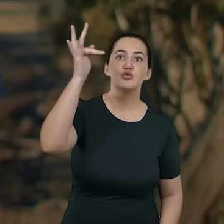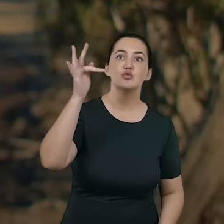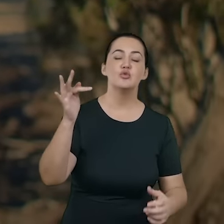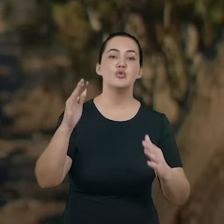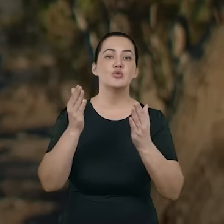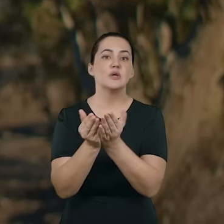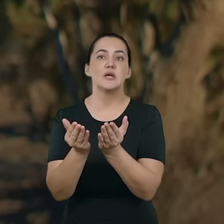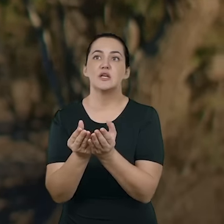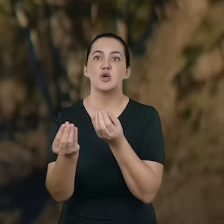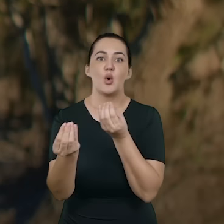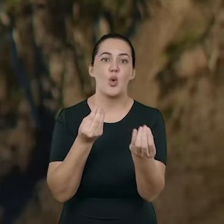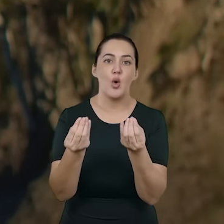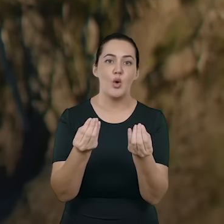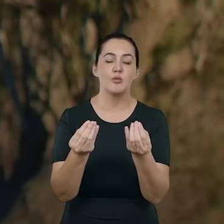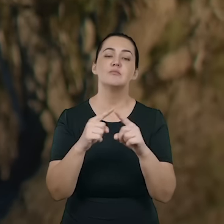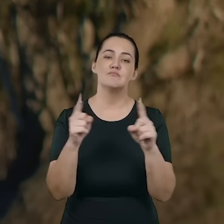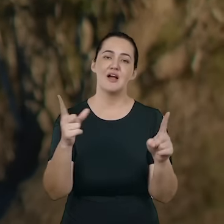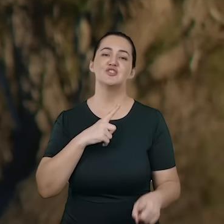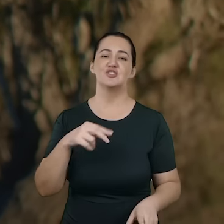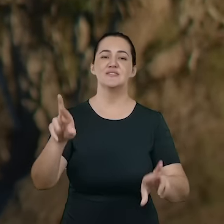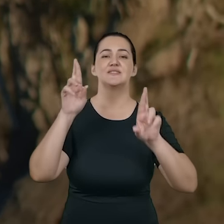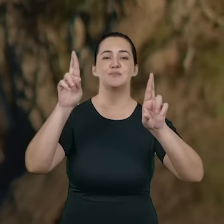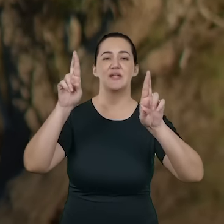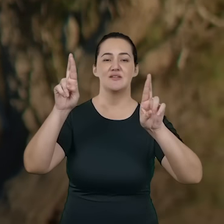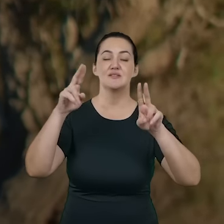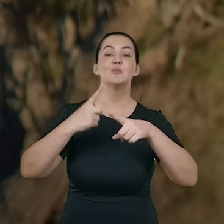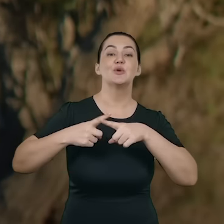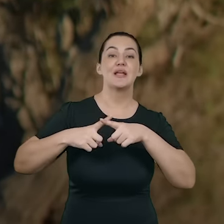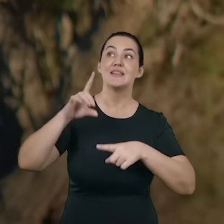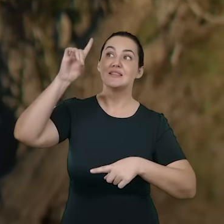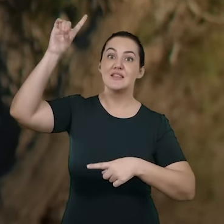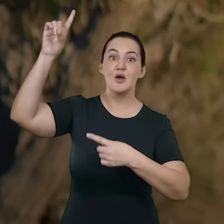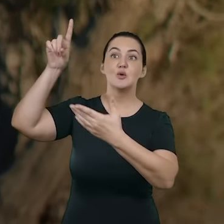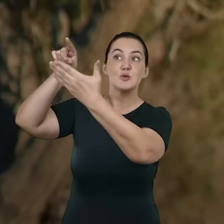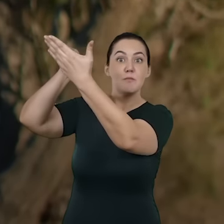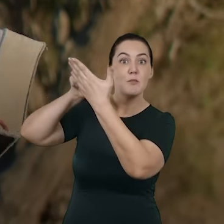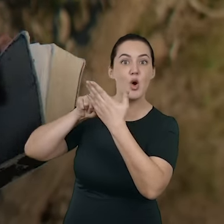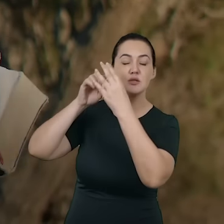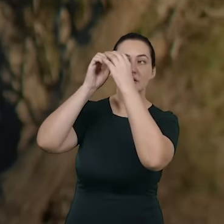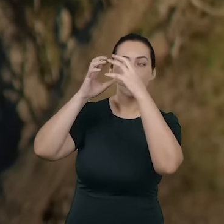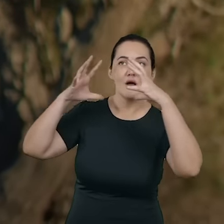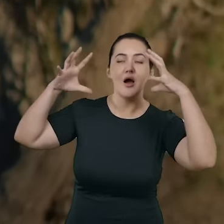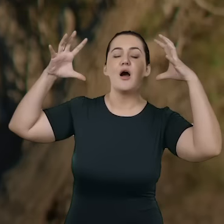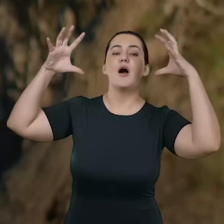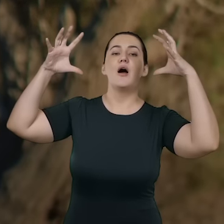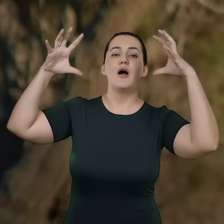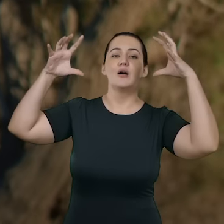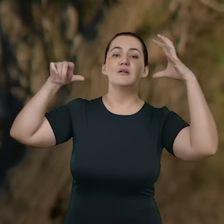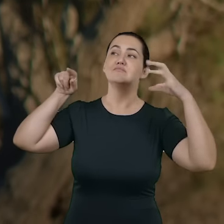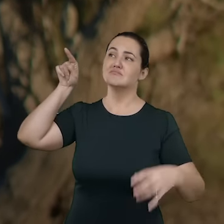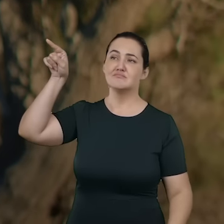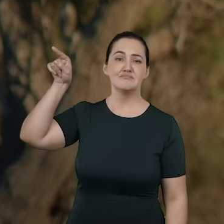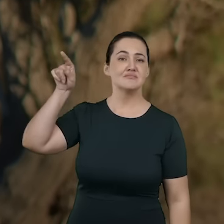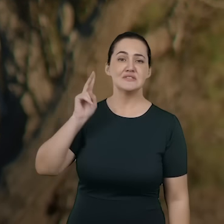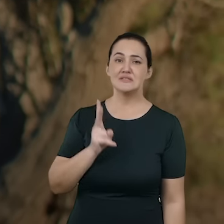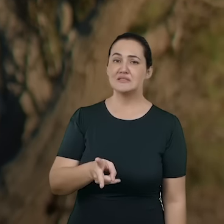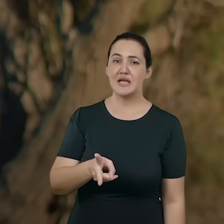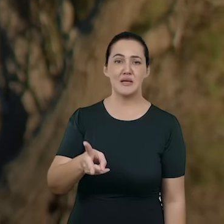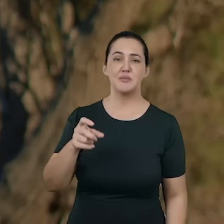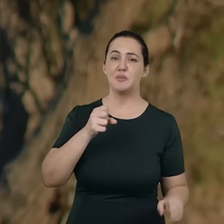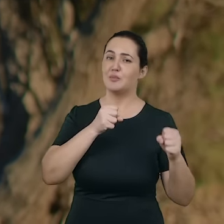igreja, mas ele também tinha uma esperança. Aquele que estava mostrando todas essas cenas para ele era, é